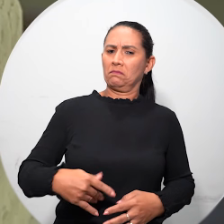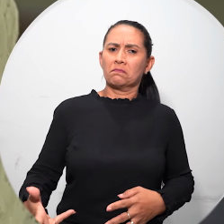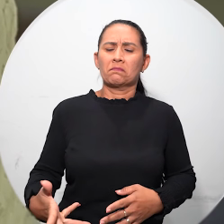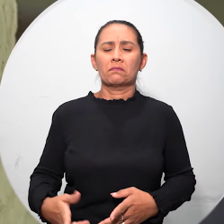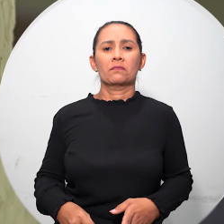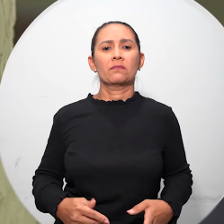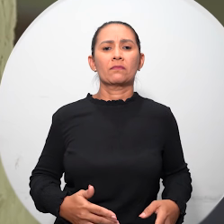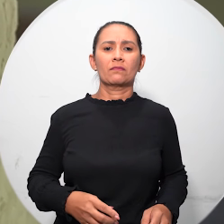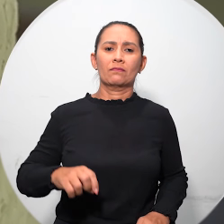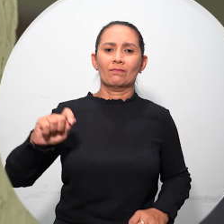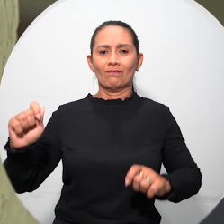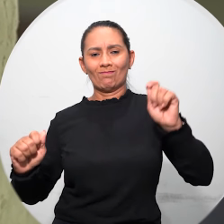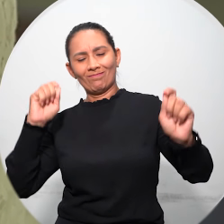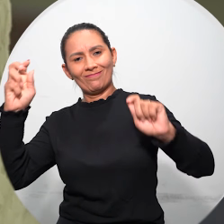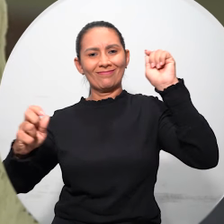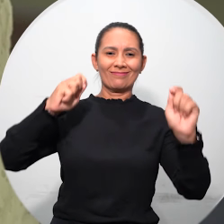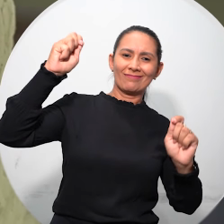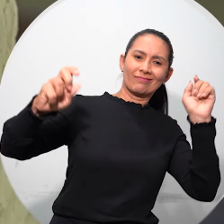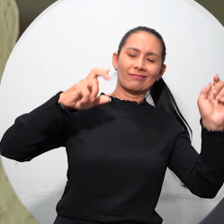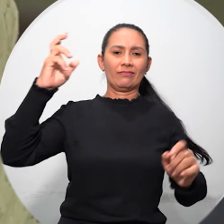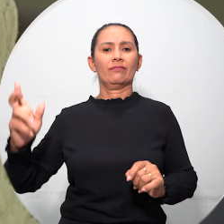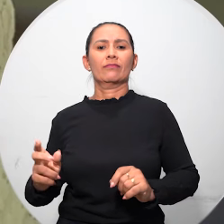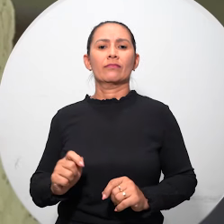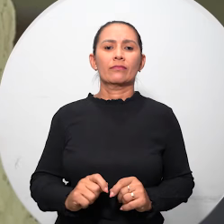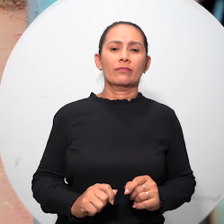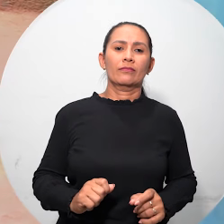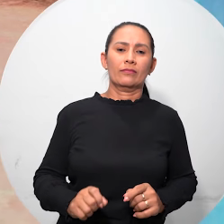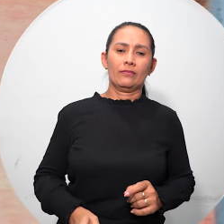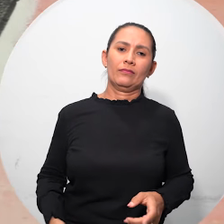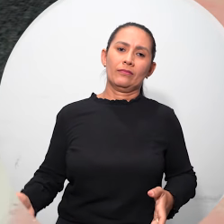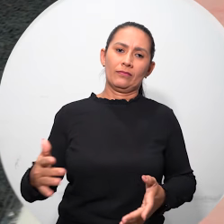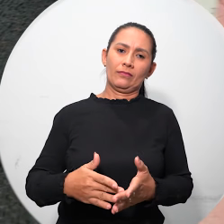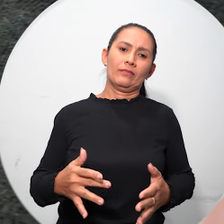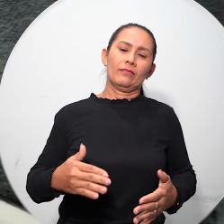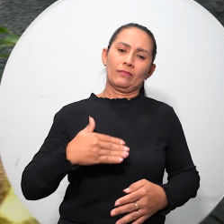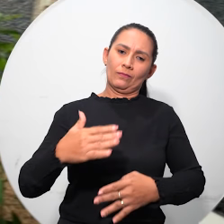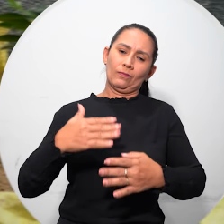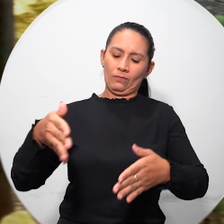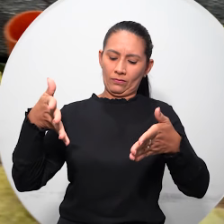deu certo. E aí pronto, ele construiu aqui, comprou esse terreno e veio para cá.